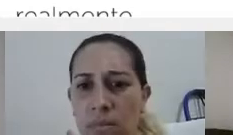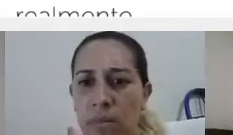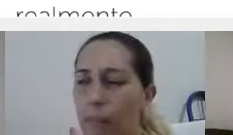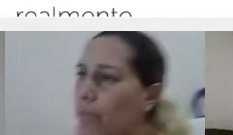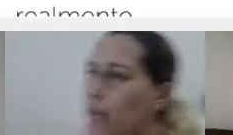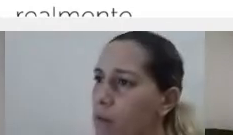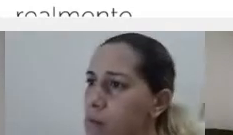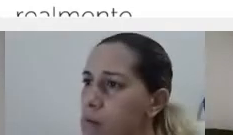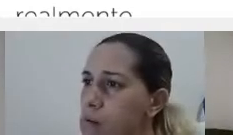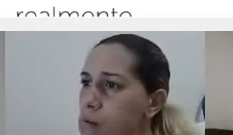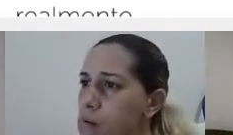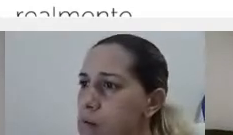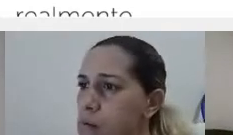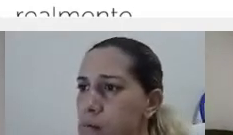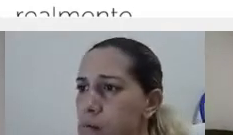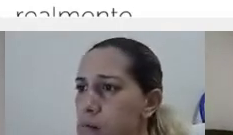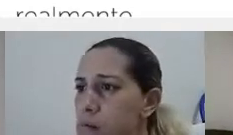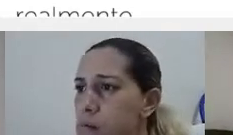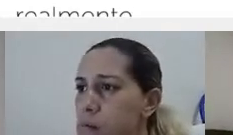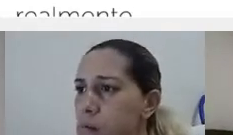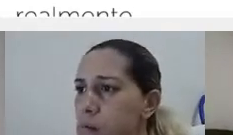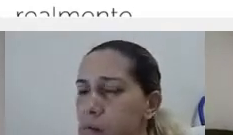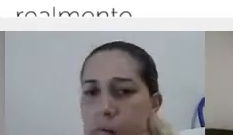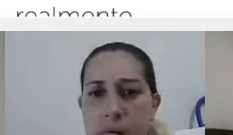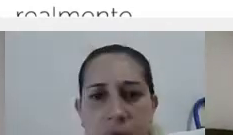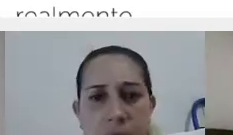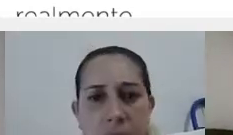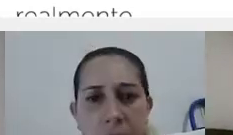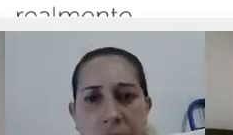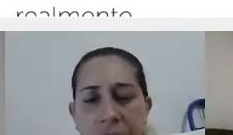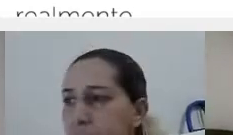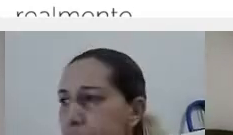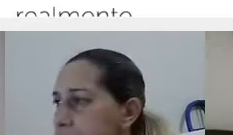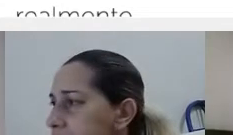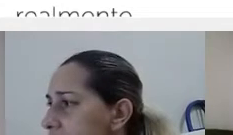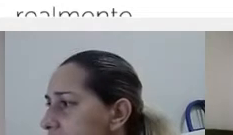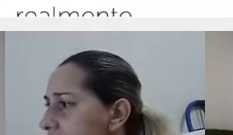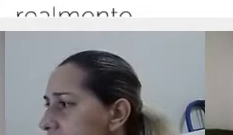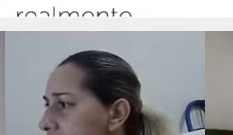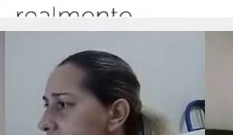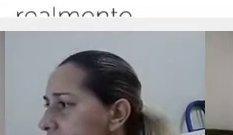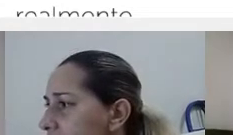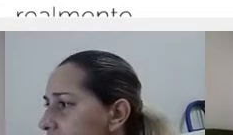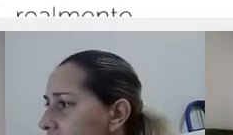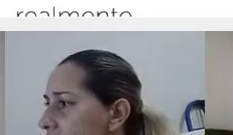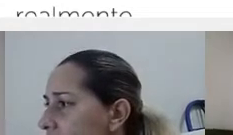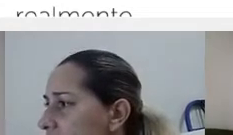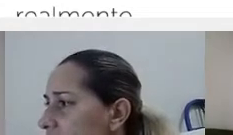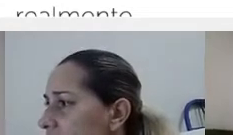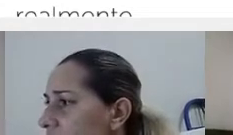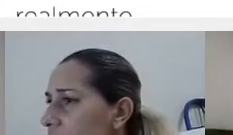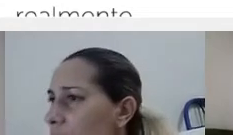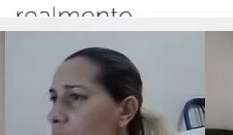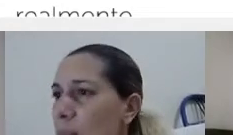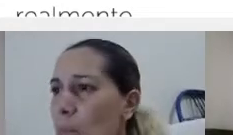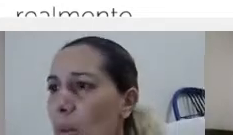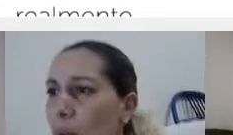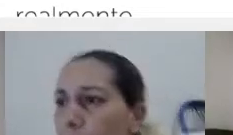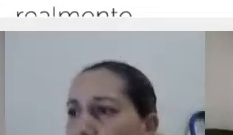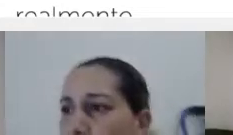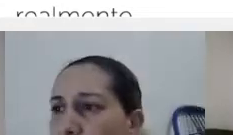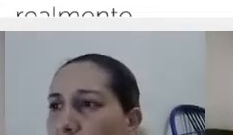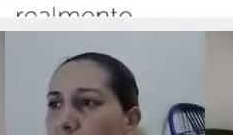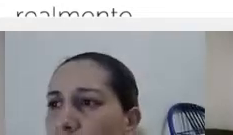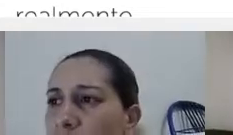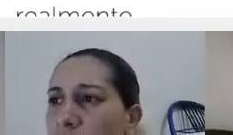momento eu sinalizo para vocês, olha, todas as atividades que nós fizemos nas aulas EAD, eu gostaria que vocês